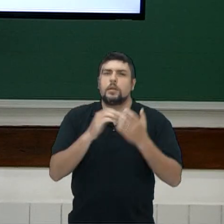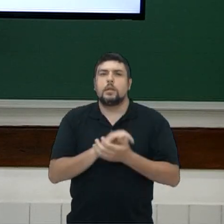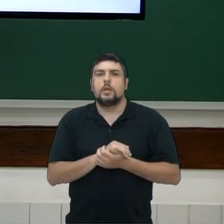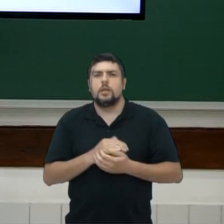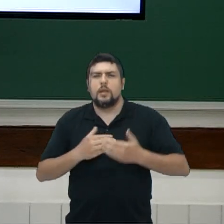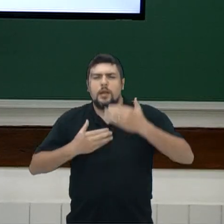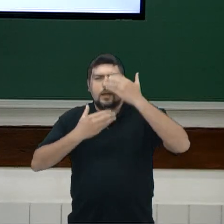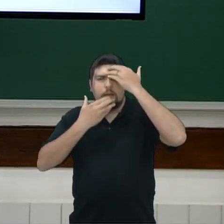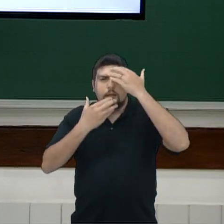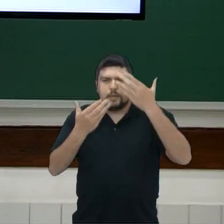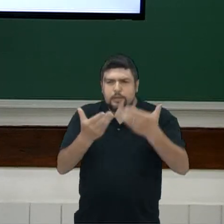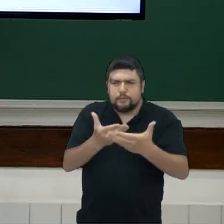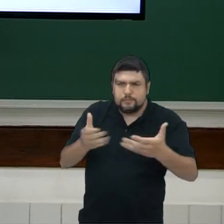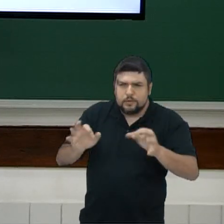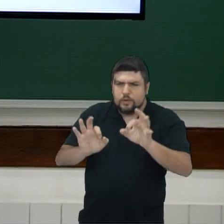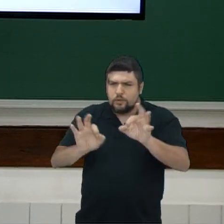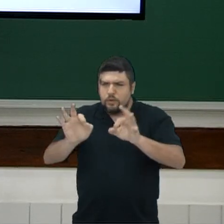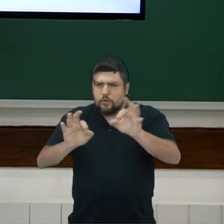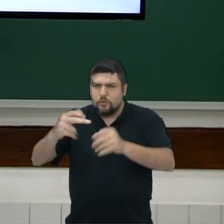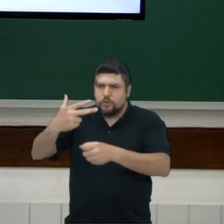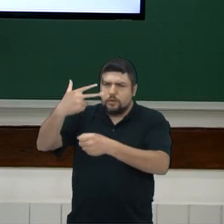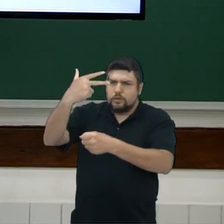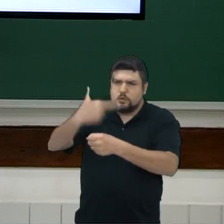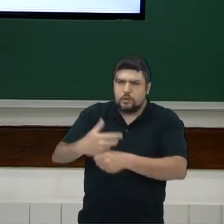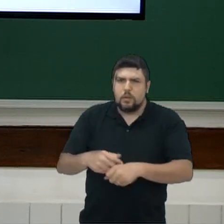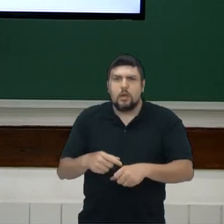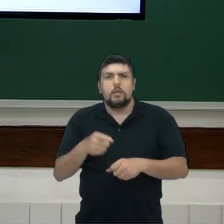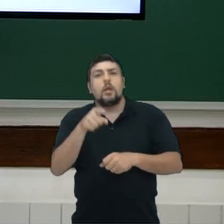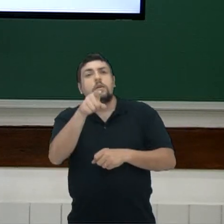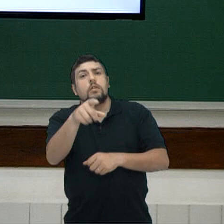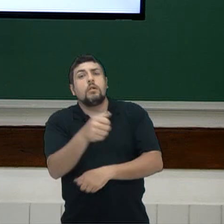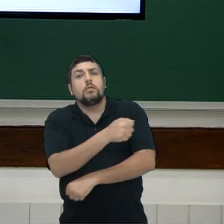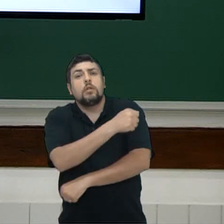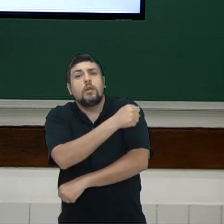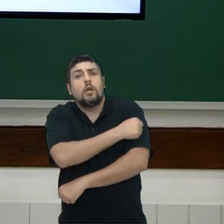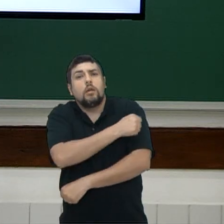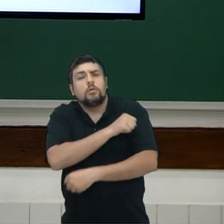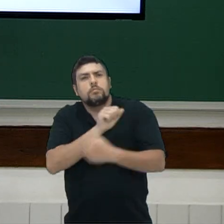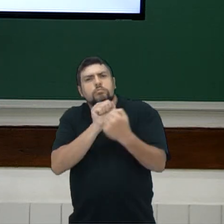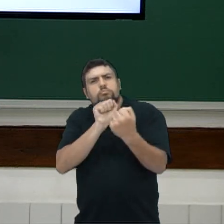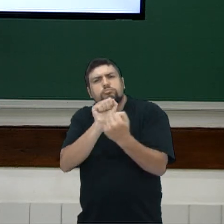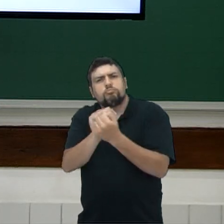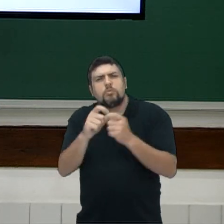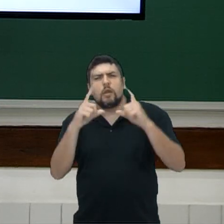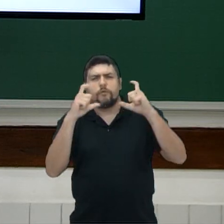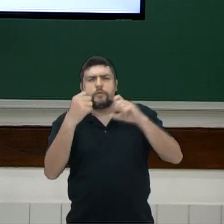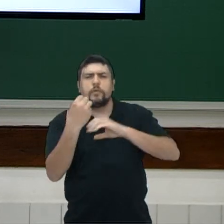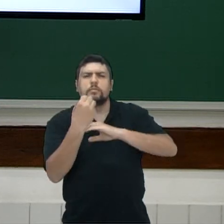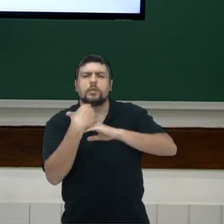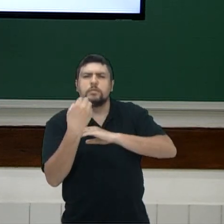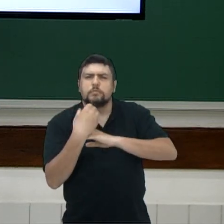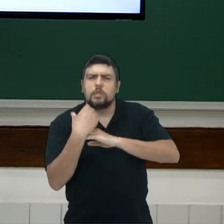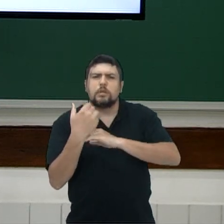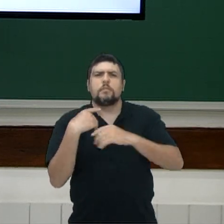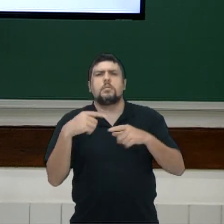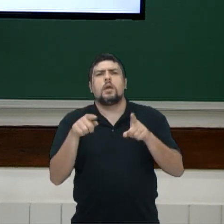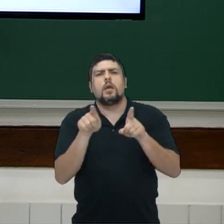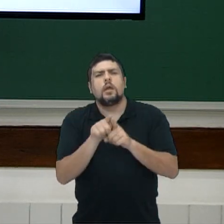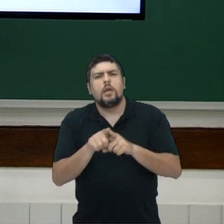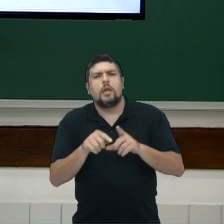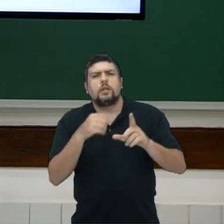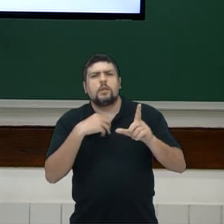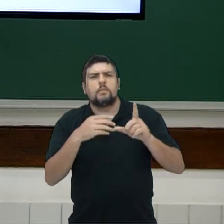essa produção maravilhosa a você, aluno do Aula Paraná, que está sempre aqui comigo, mandando foto, comentando, marcando isso